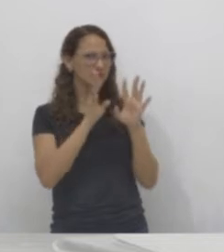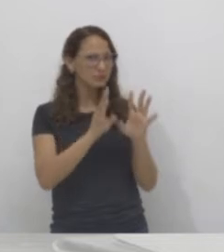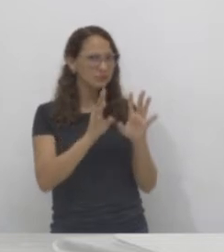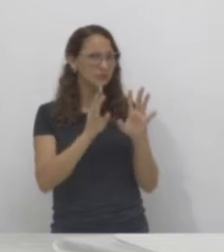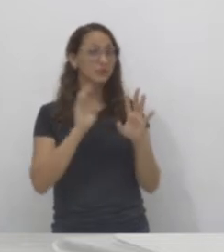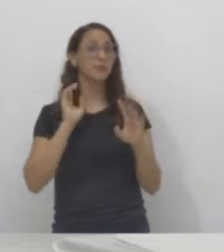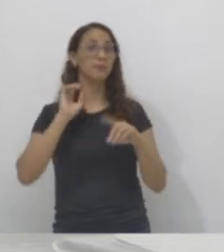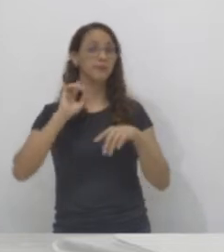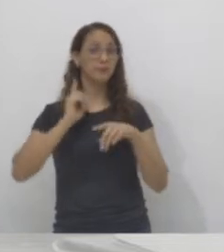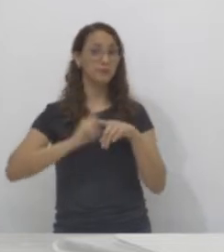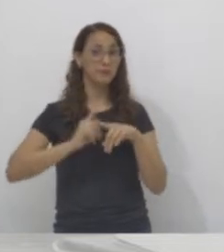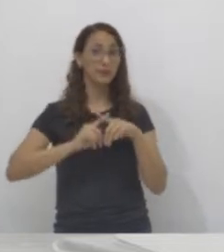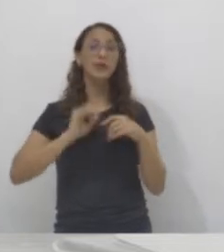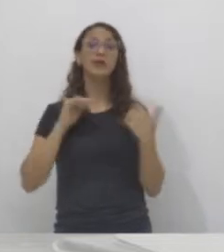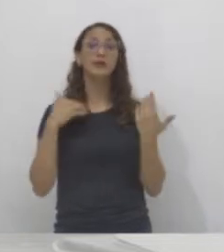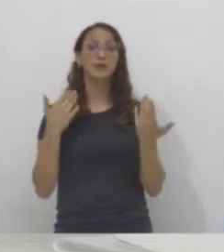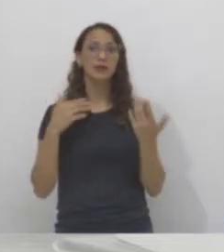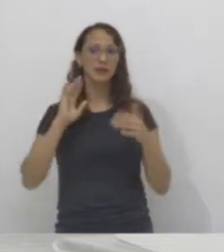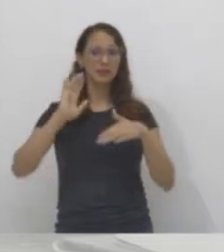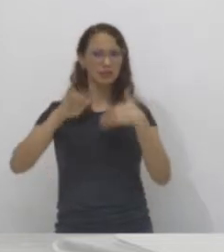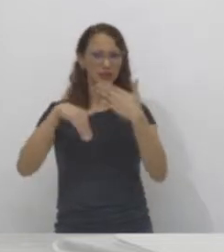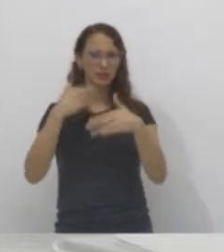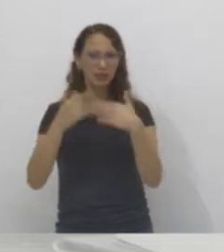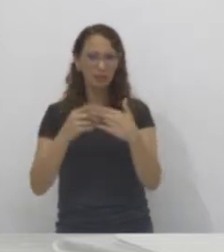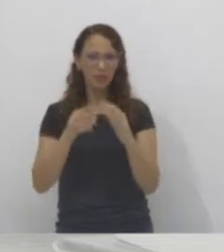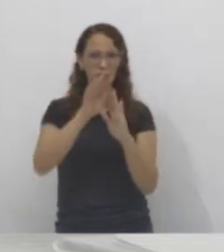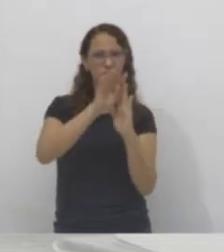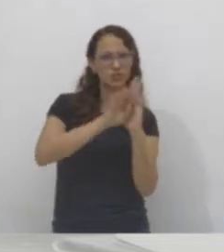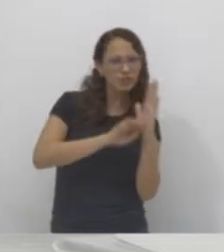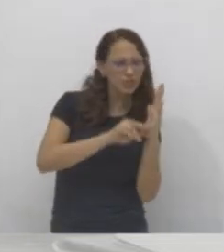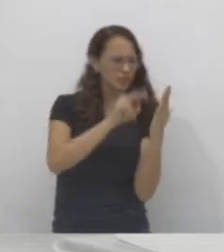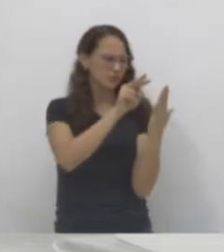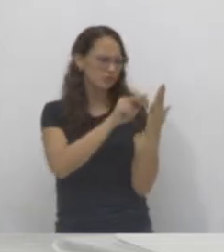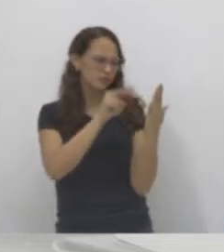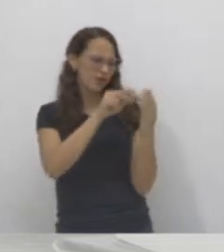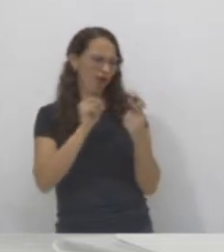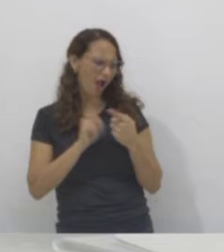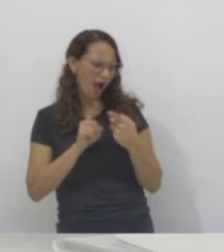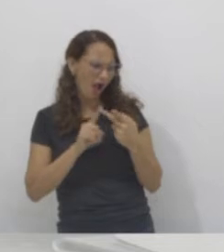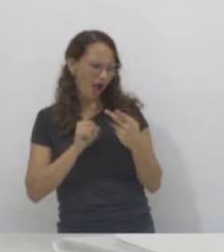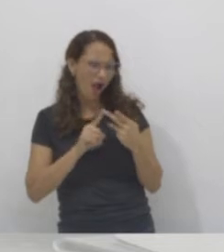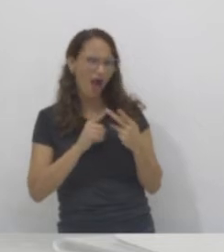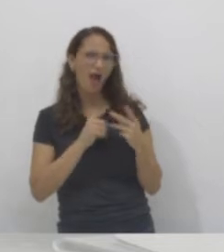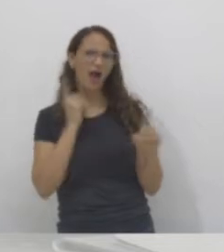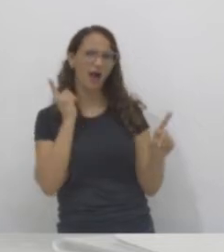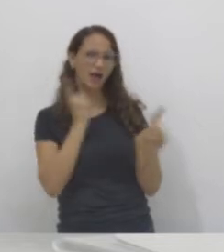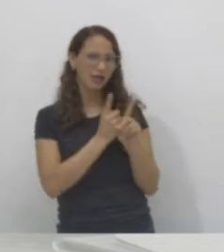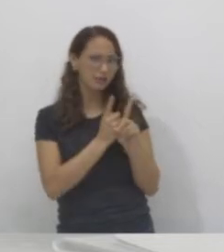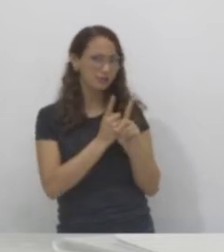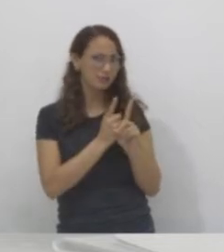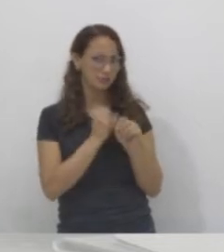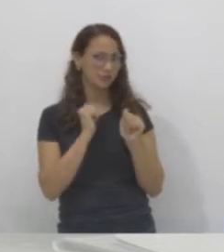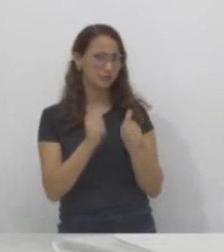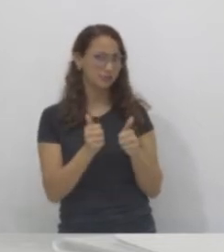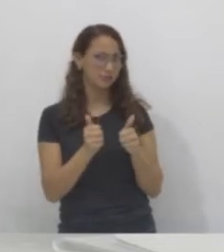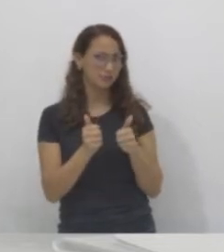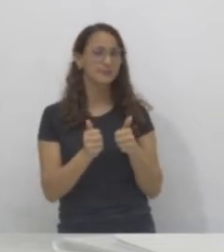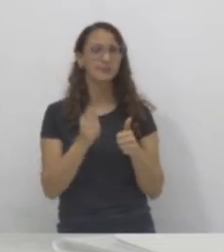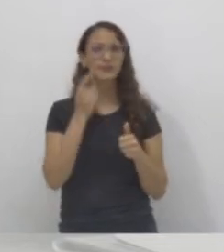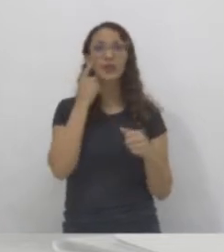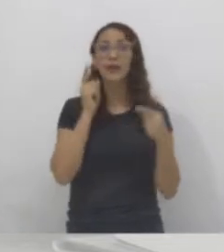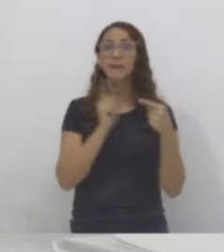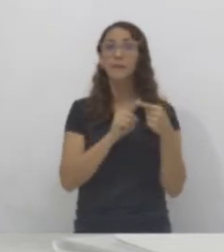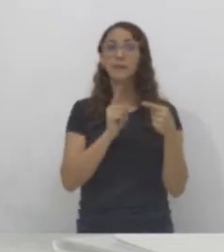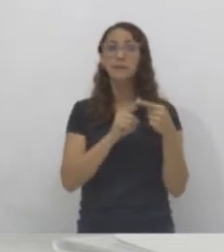o reconhecimento dessas características no texto, tá certo? Vamos ver então. A primeira característica é que ela é uma